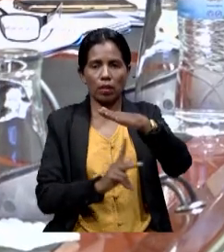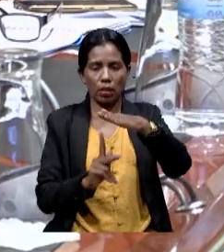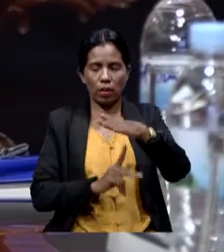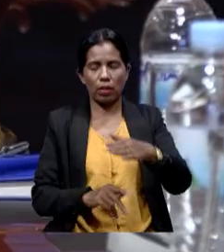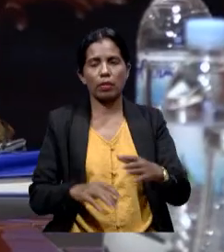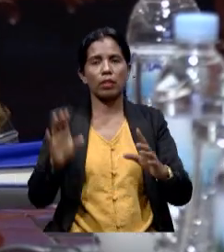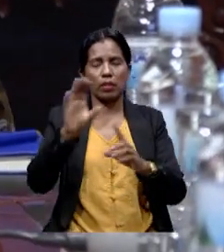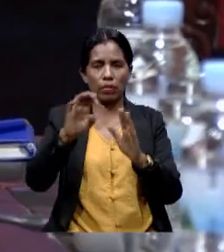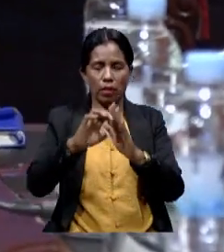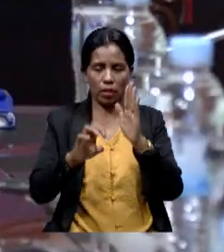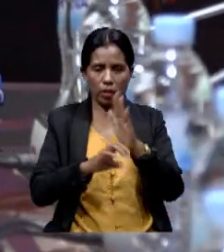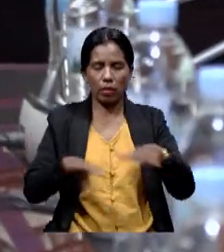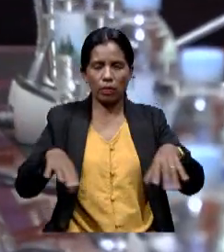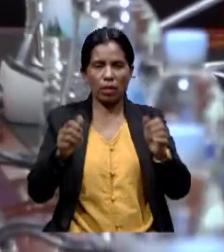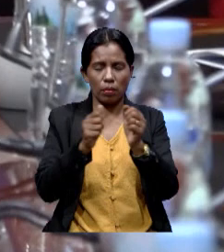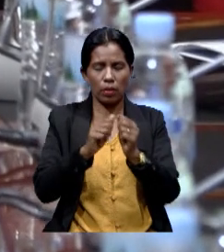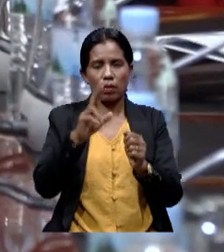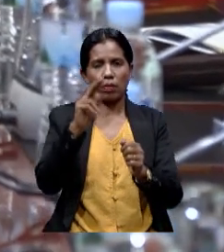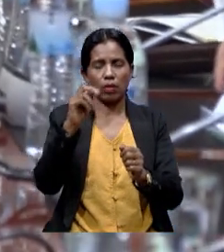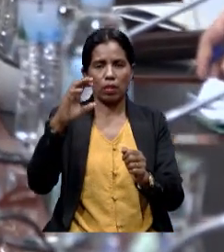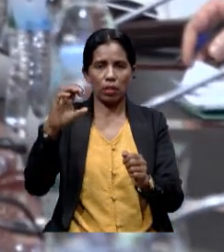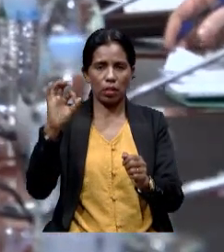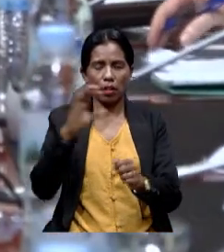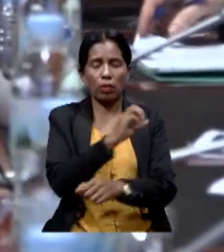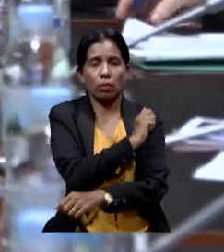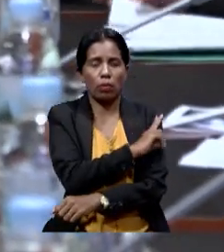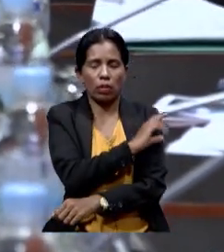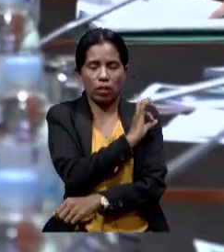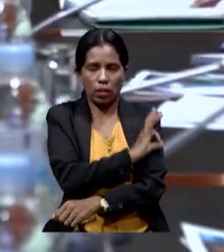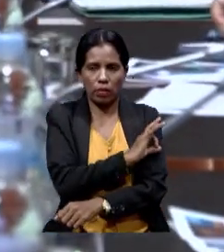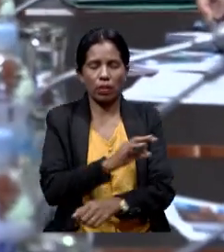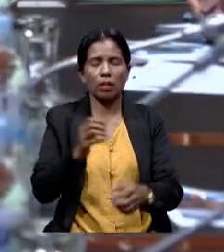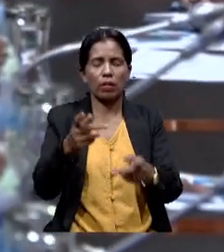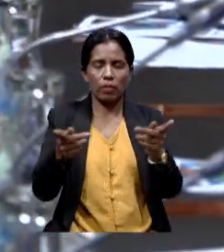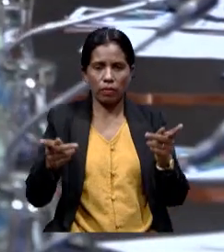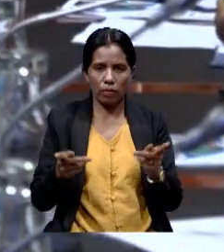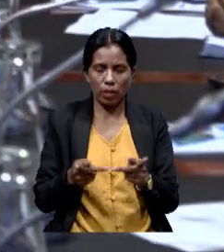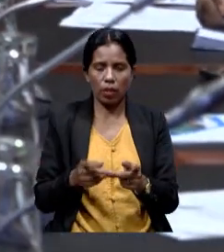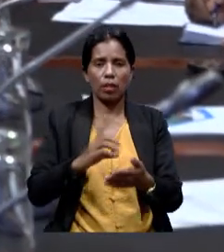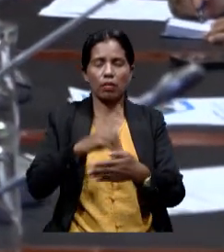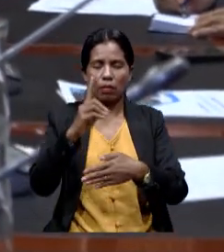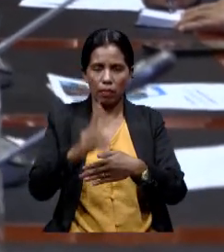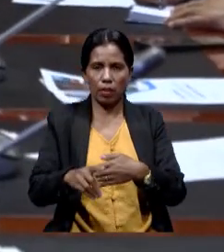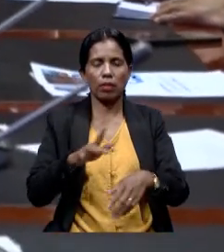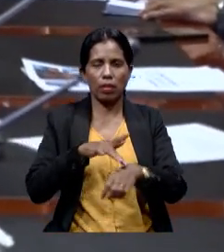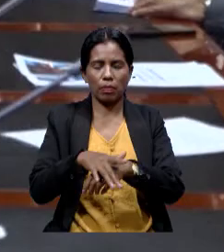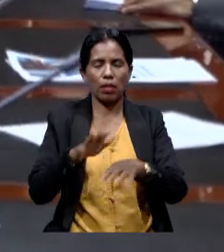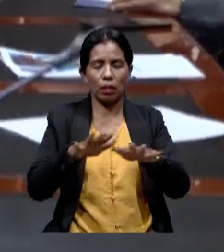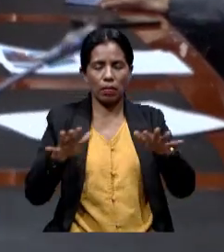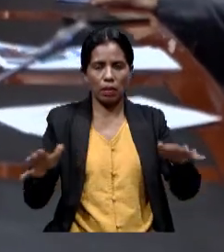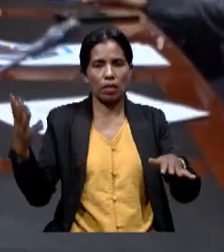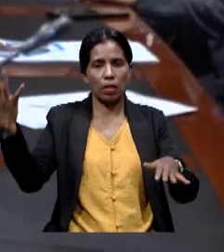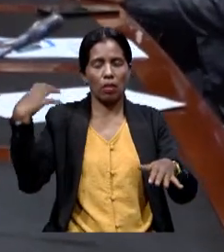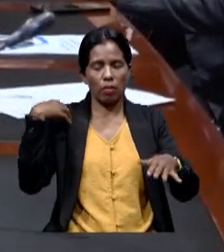serviço remoto com UNICEF, onde estabelece Centro Integrado de Desenvolvimento Cedo Balabaric e a Palácio